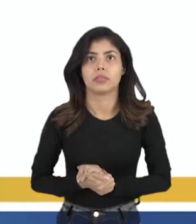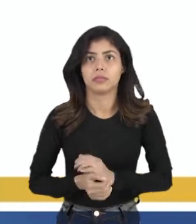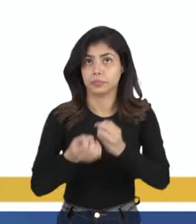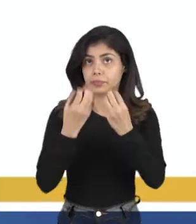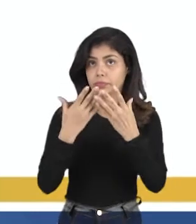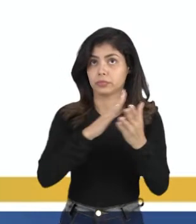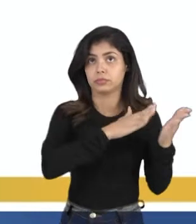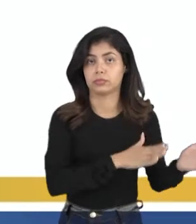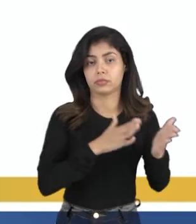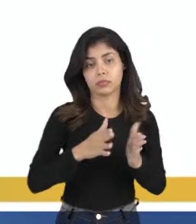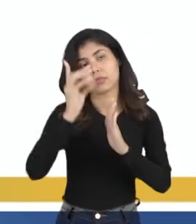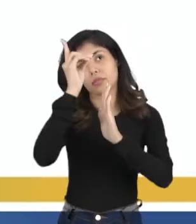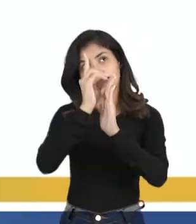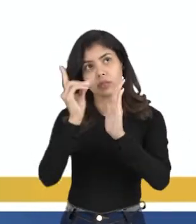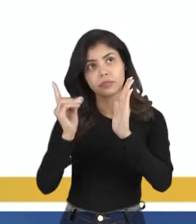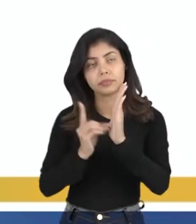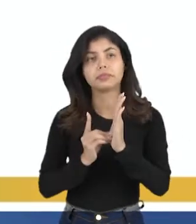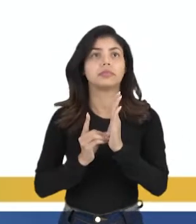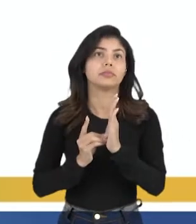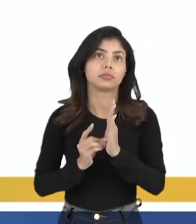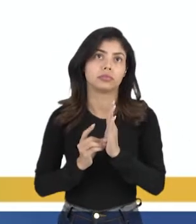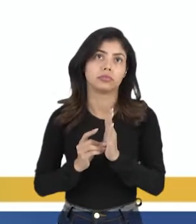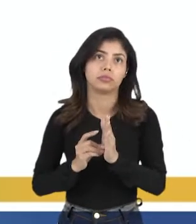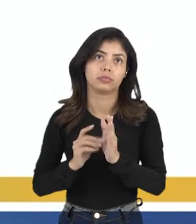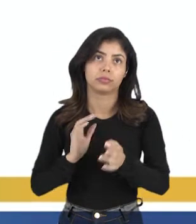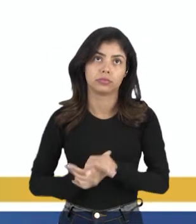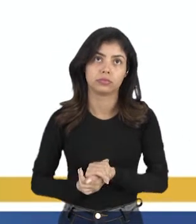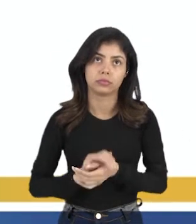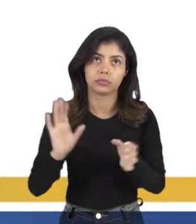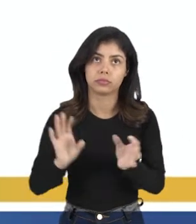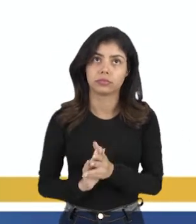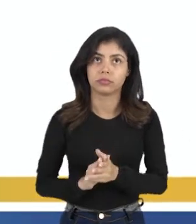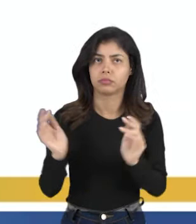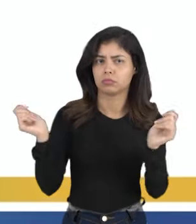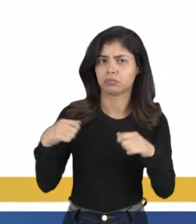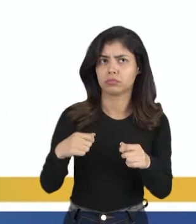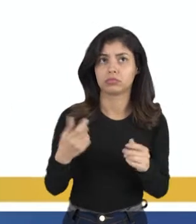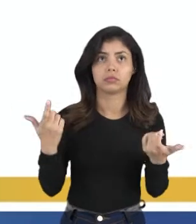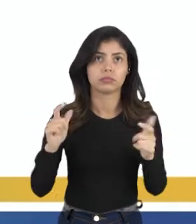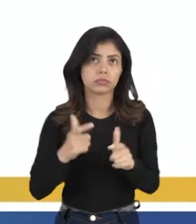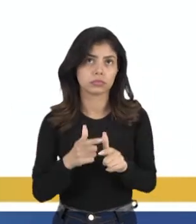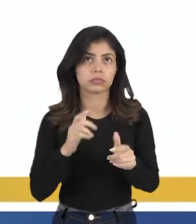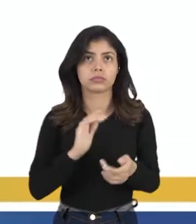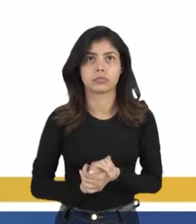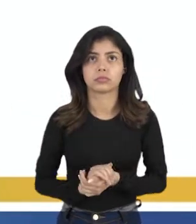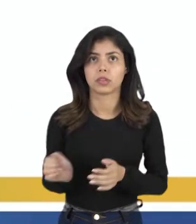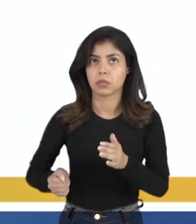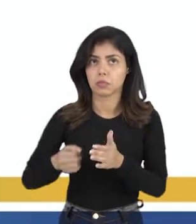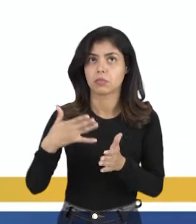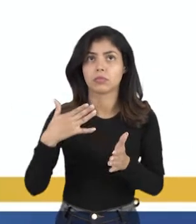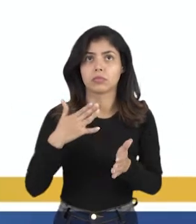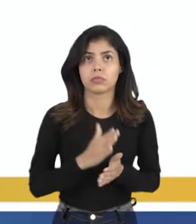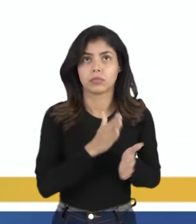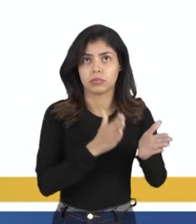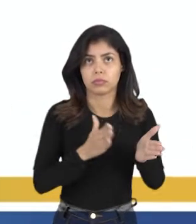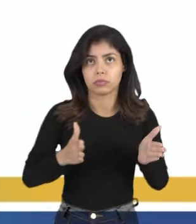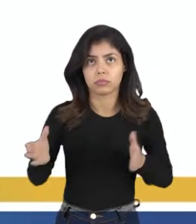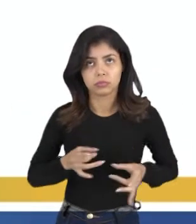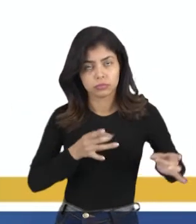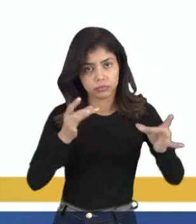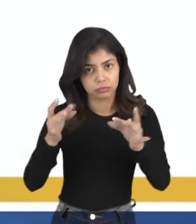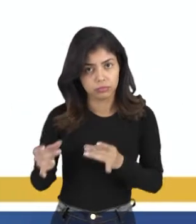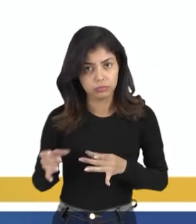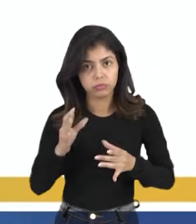A fotografia, por outro lado, gente, ela passou décadas relegada a uma posição diminuta. Muito